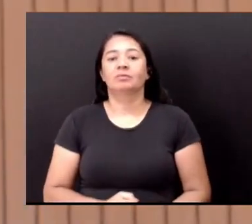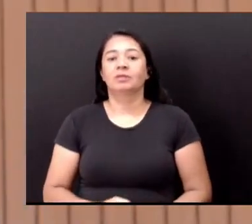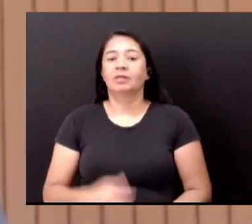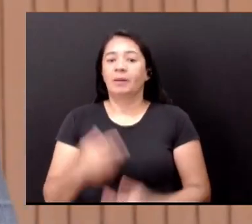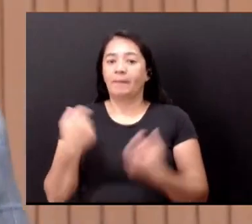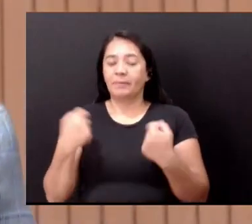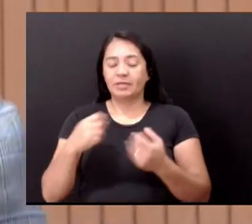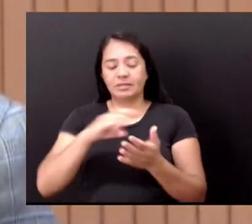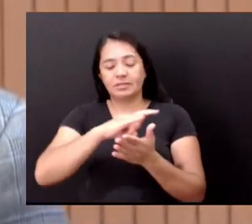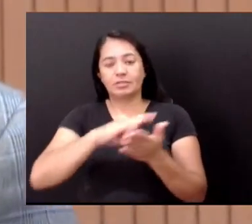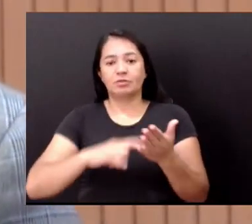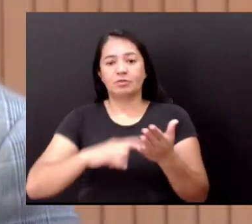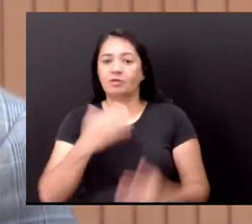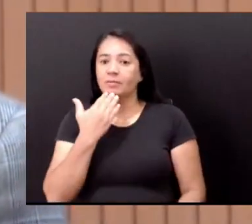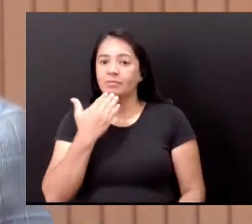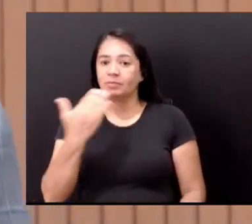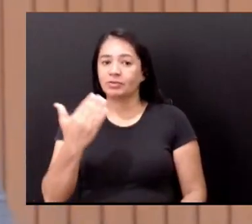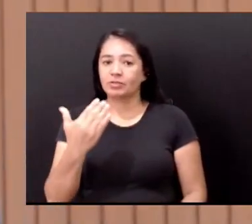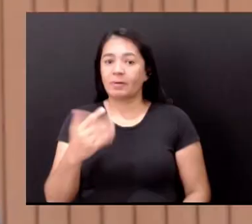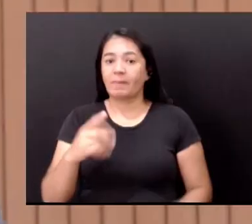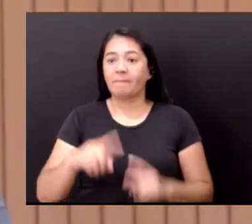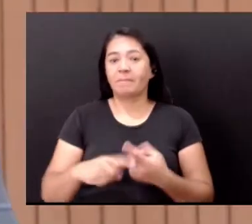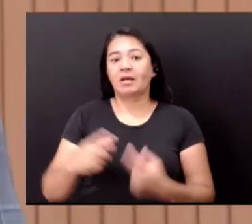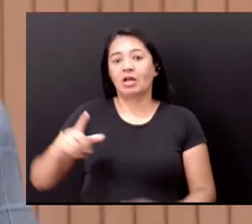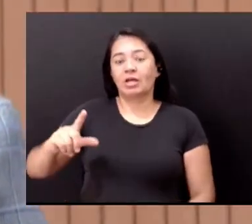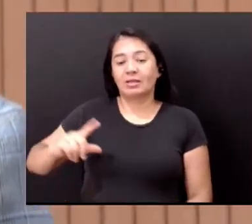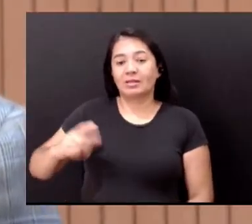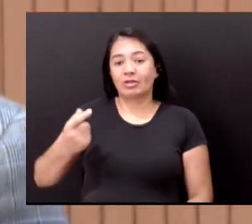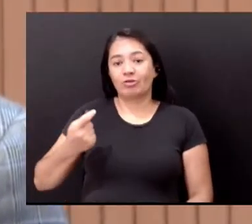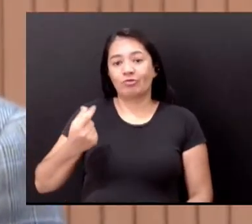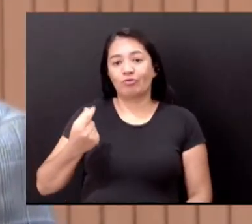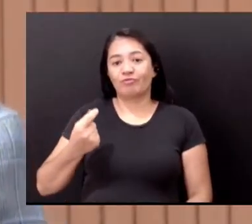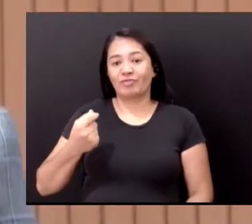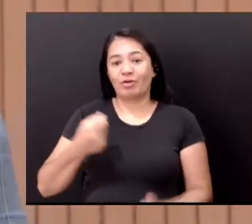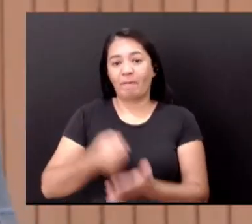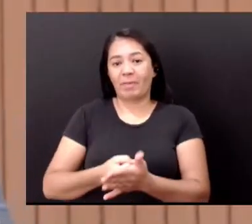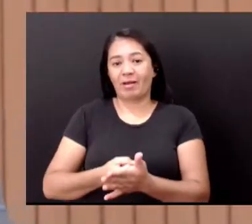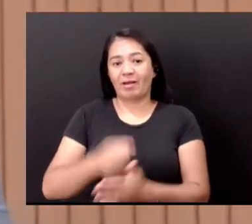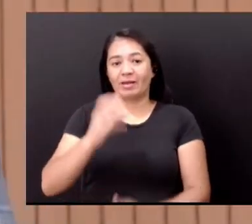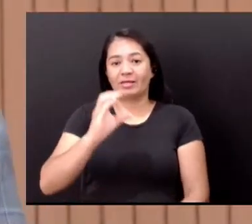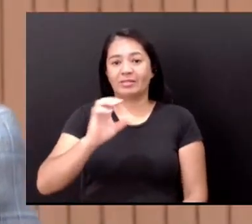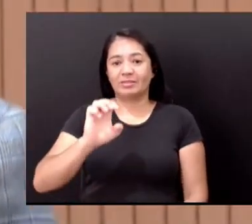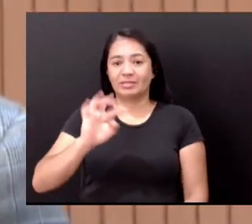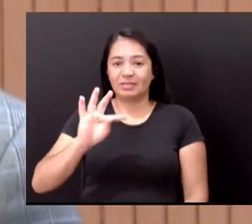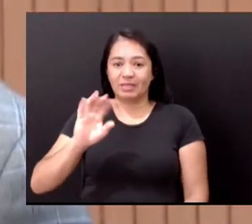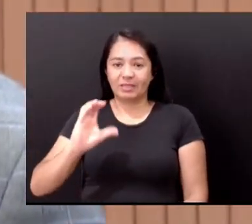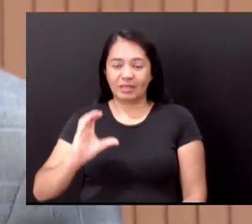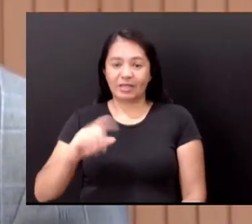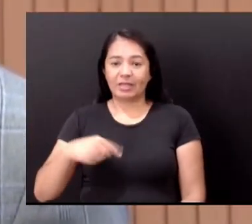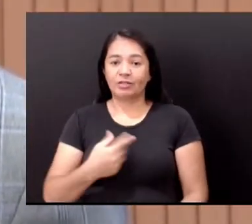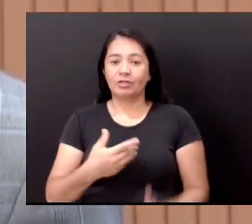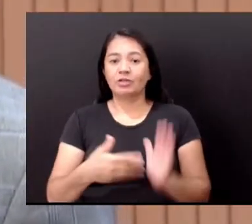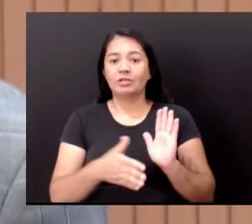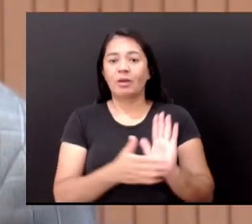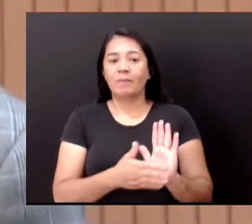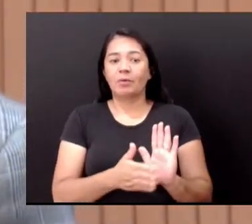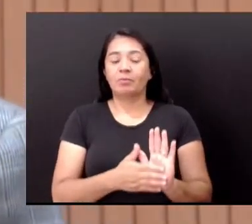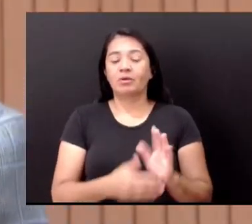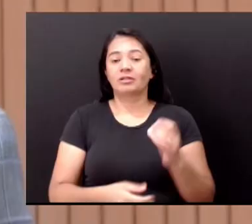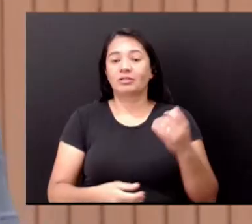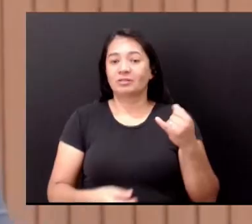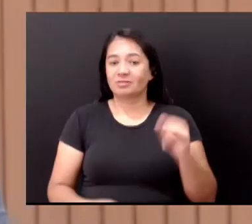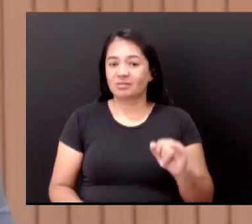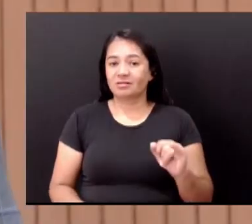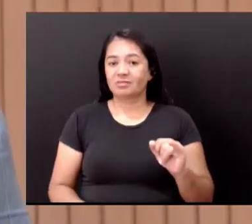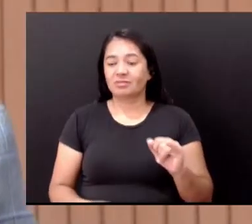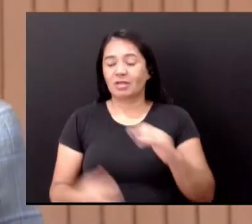esse alvará ele tem um custo que é pago na CETEC. A nossa proposta é que para quando essas instituições